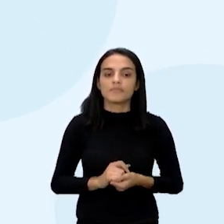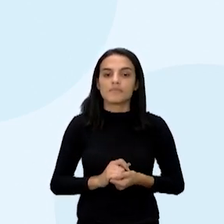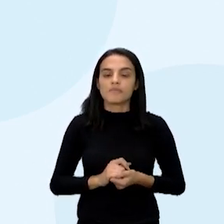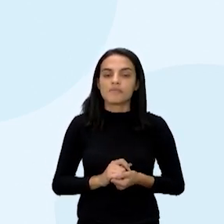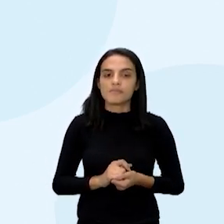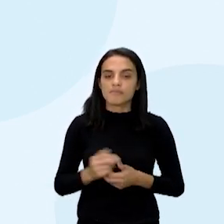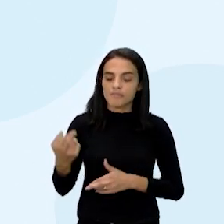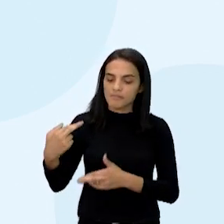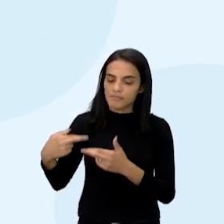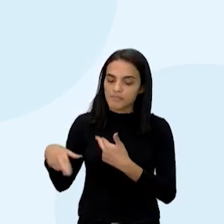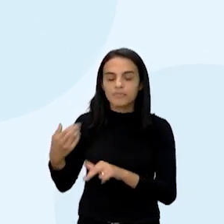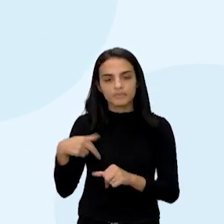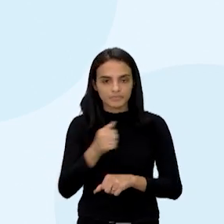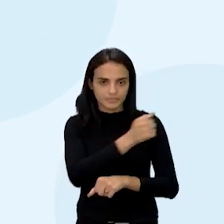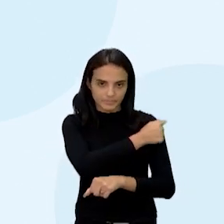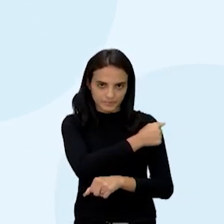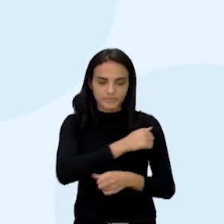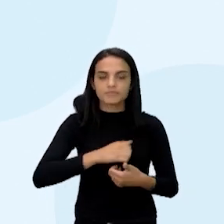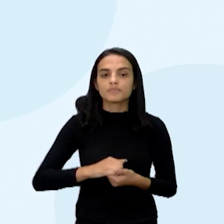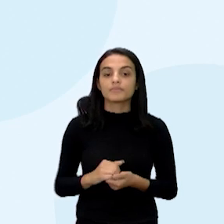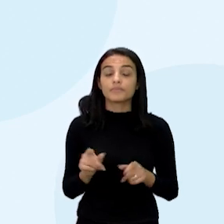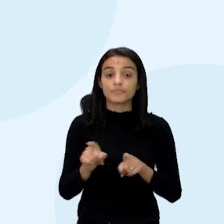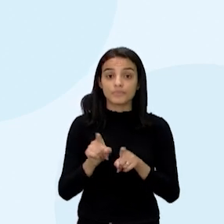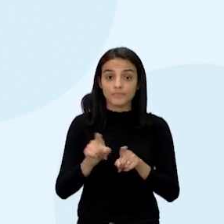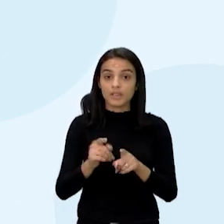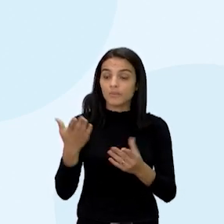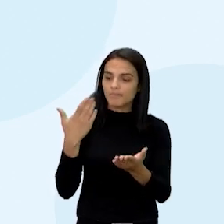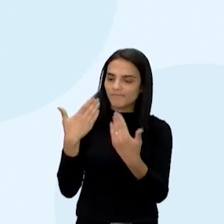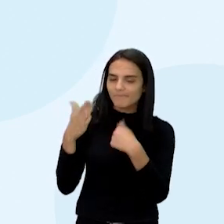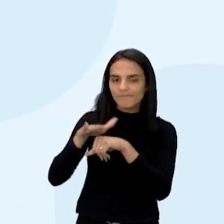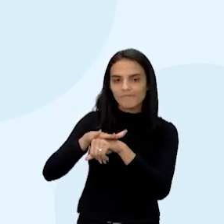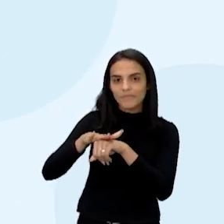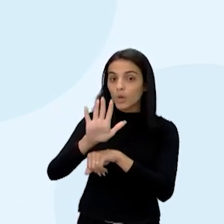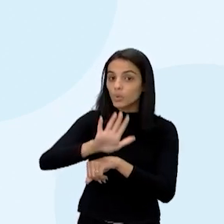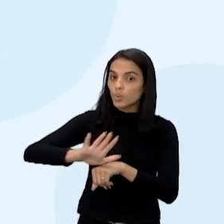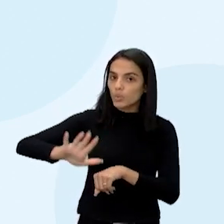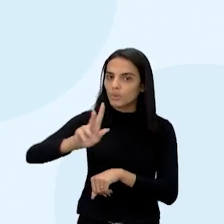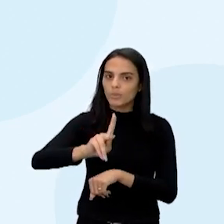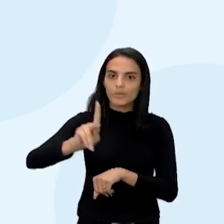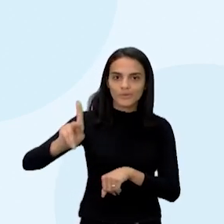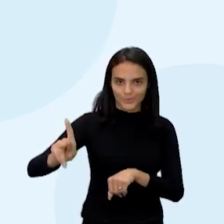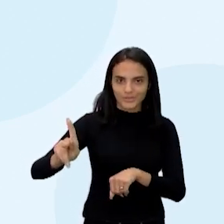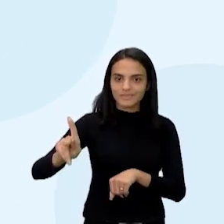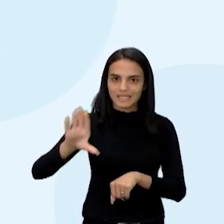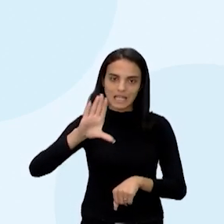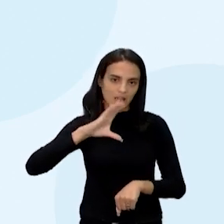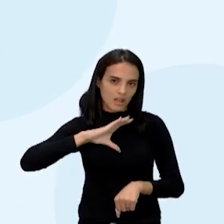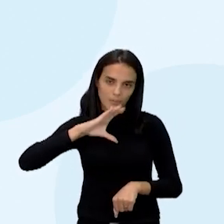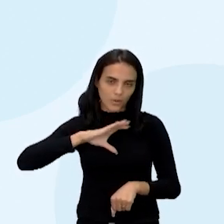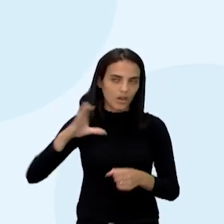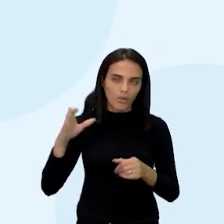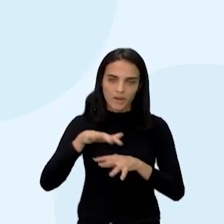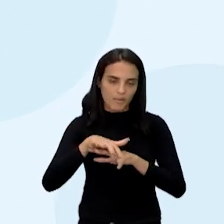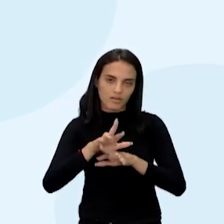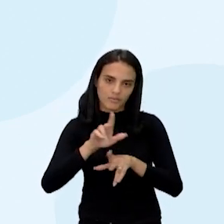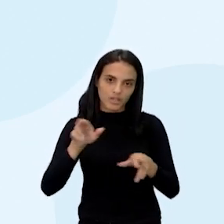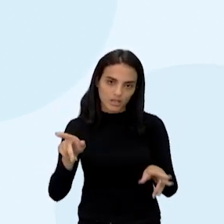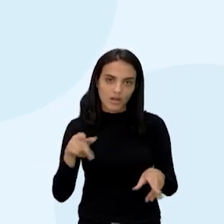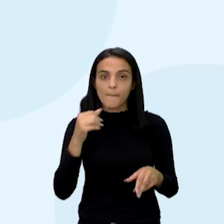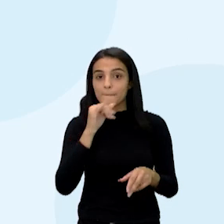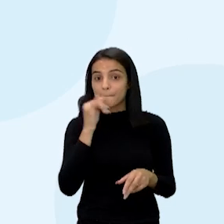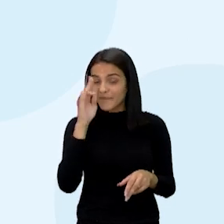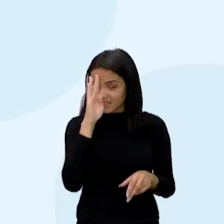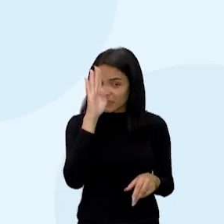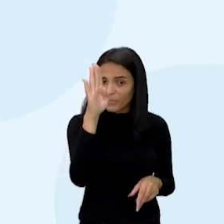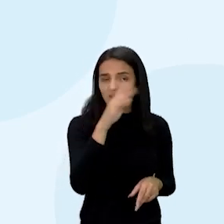com relação àquele estudante. A gente tem que conversar com todos os professores da disciplina, principalmente se for um aluno do Fundamental